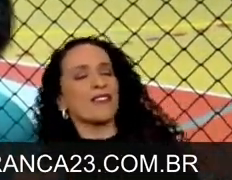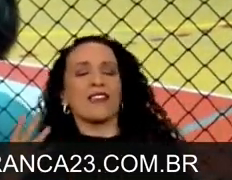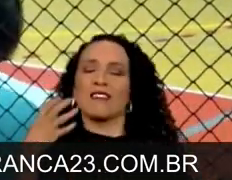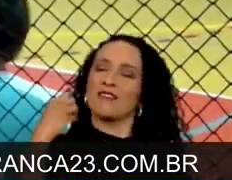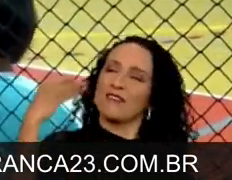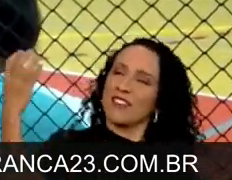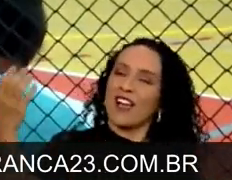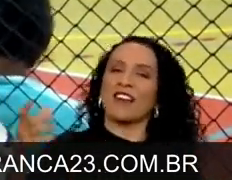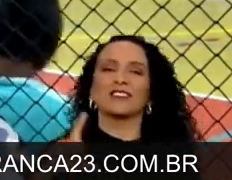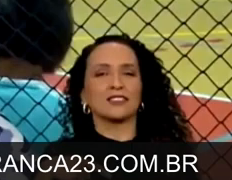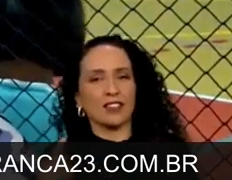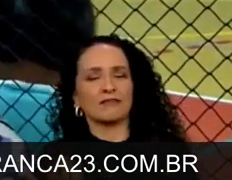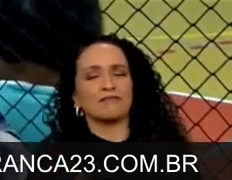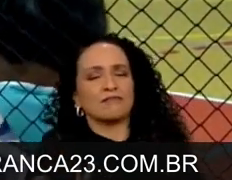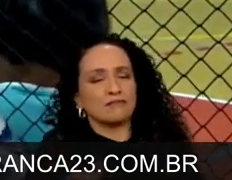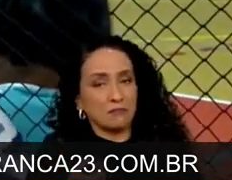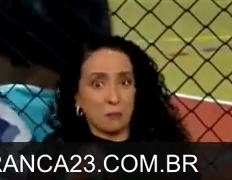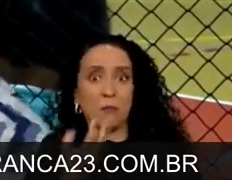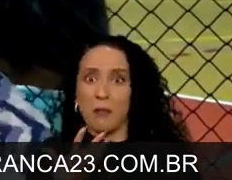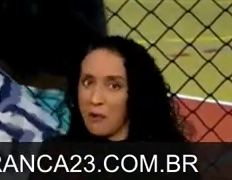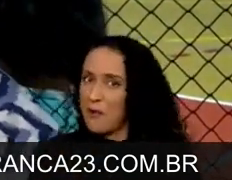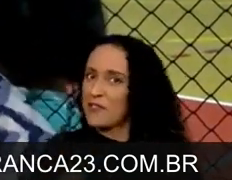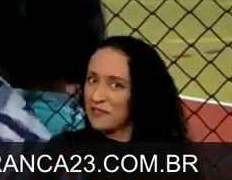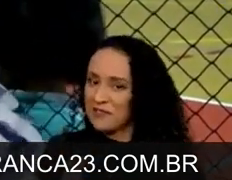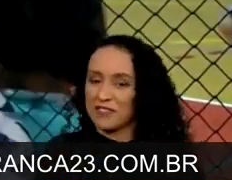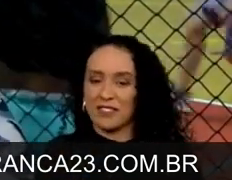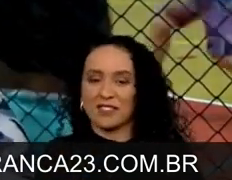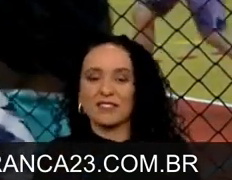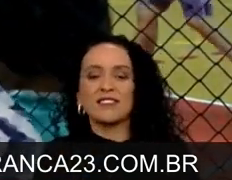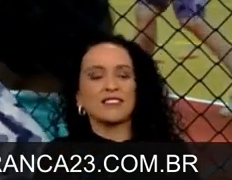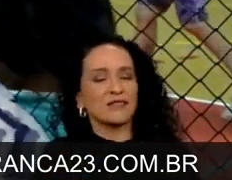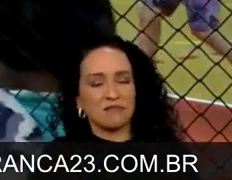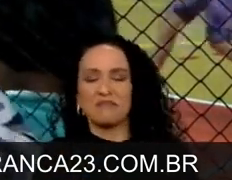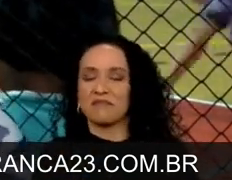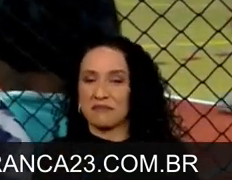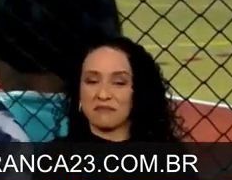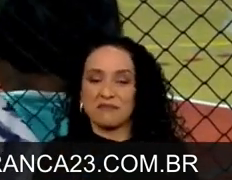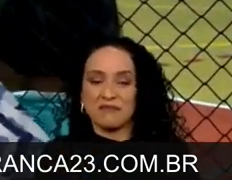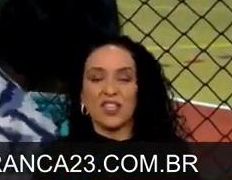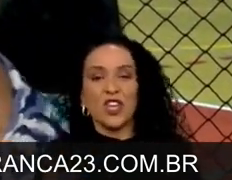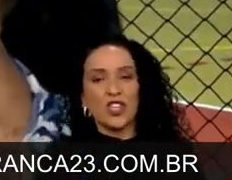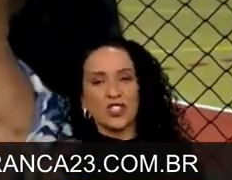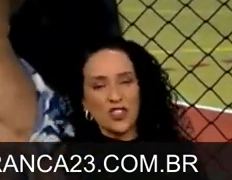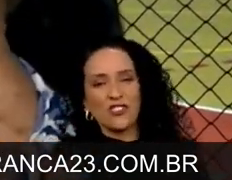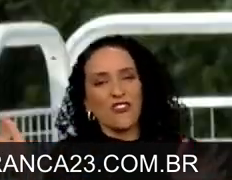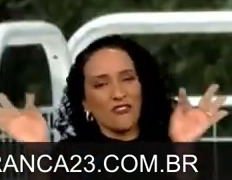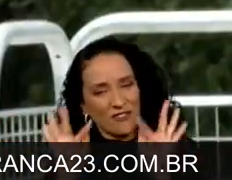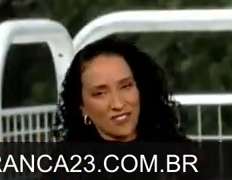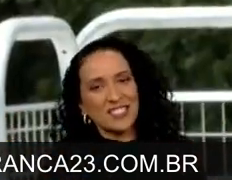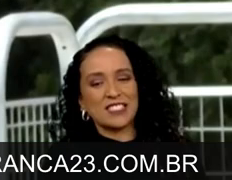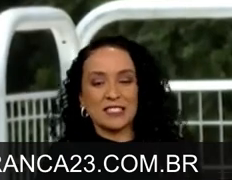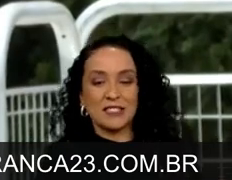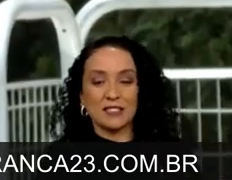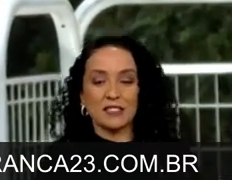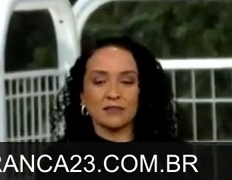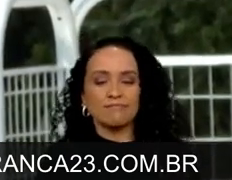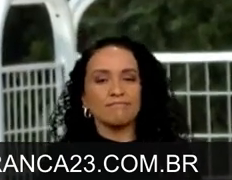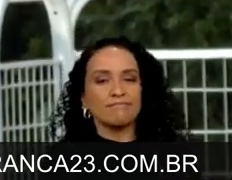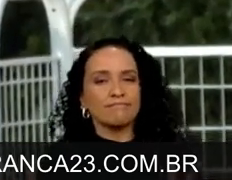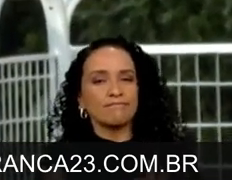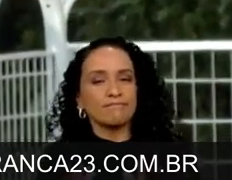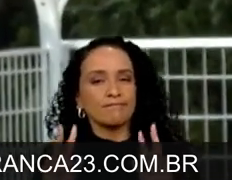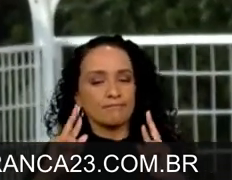então a gente tem uma qualidade boa de vida, né? E somos muito felizes por isso. O contato humano,